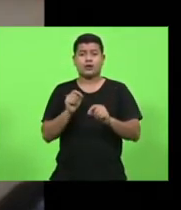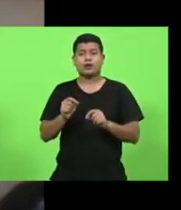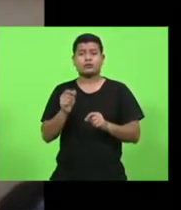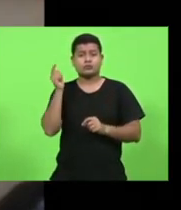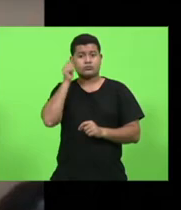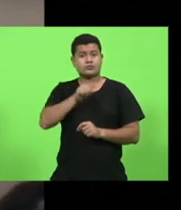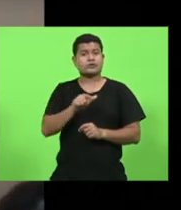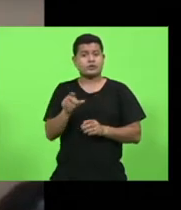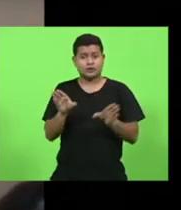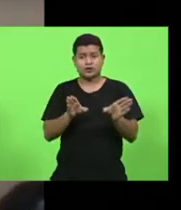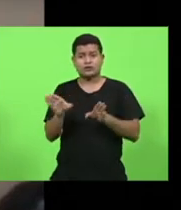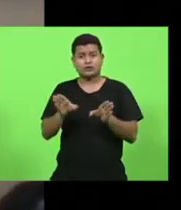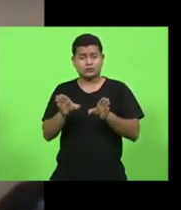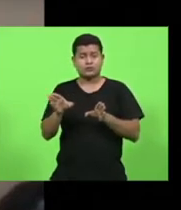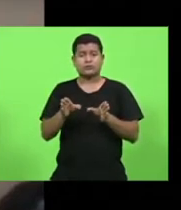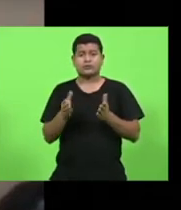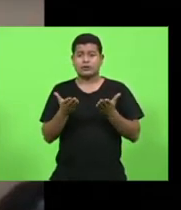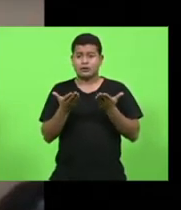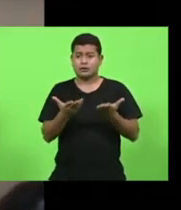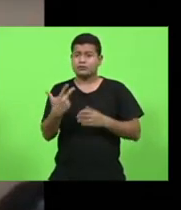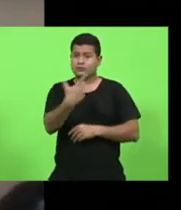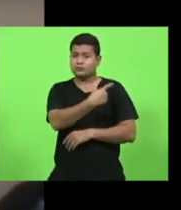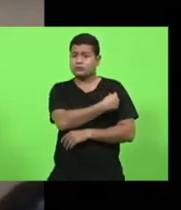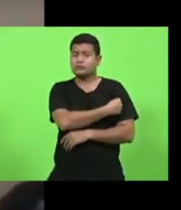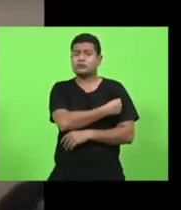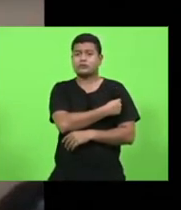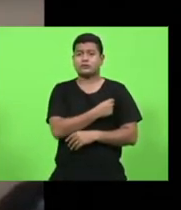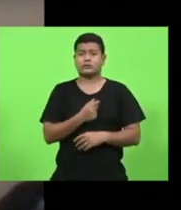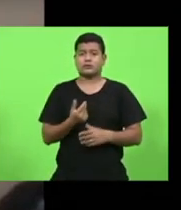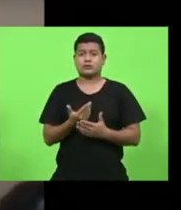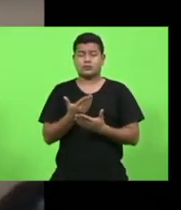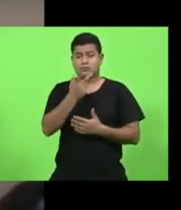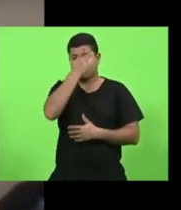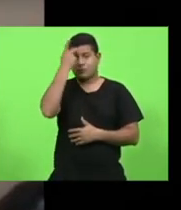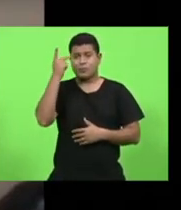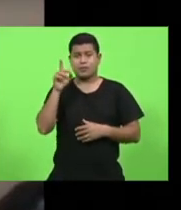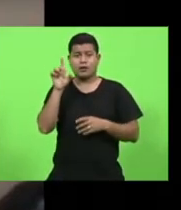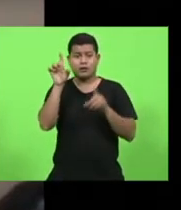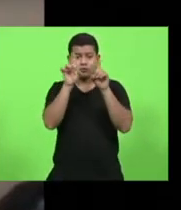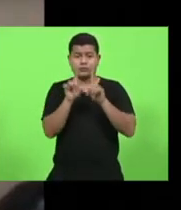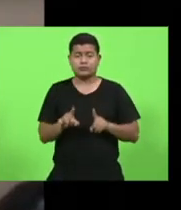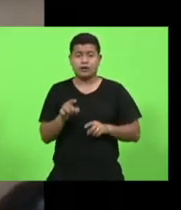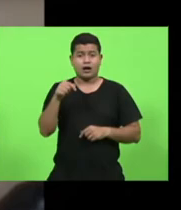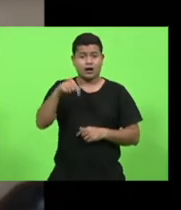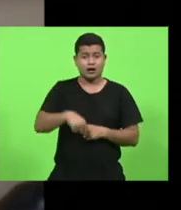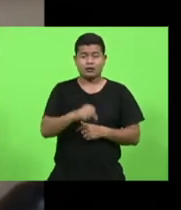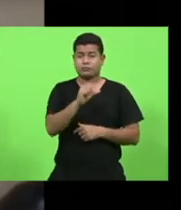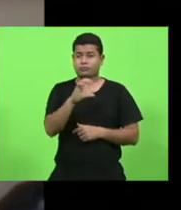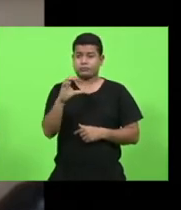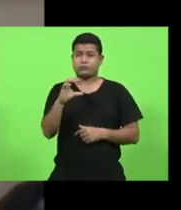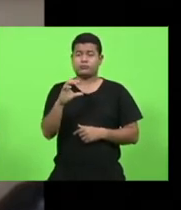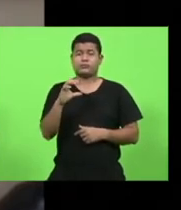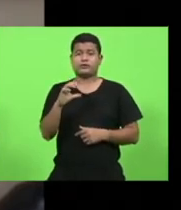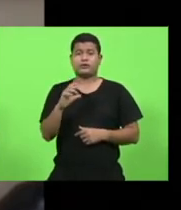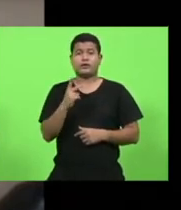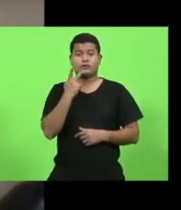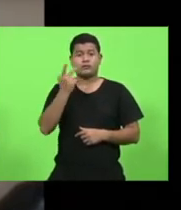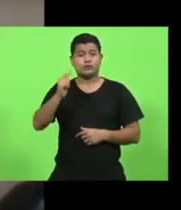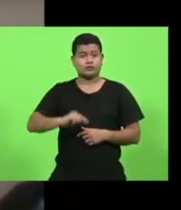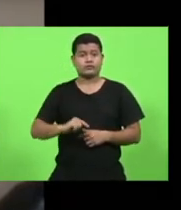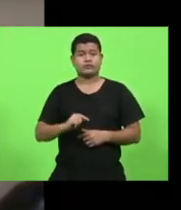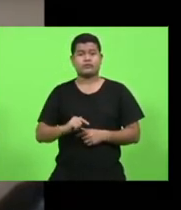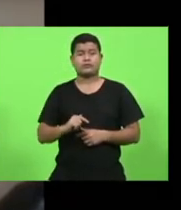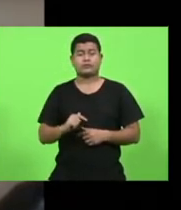a vacina para pessoas com deficiências aqui no nosso estado, e ratifico a